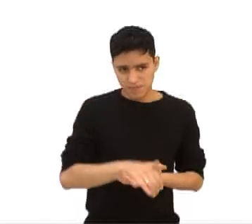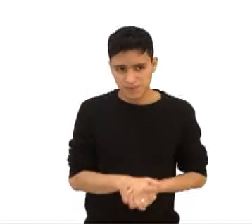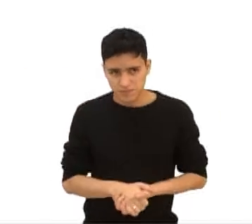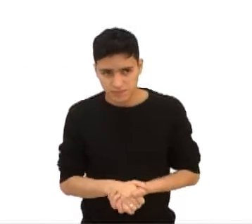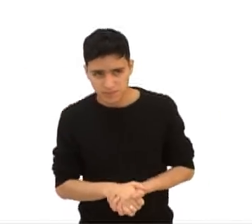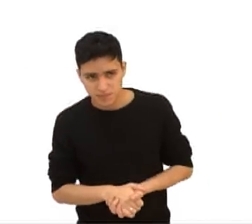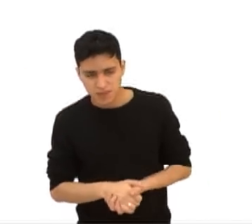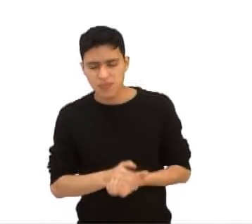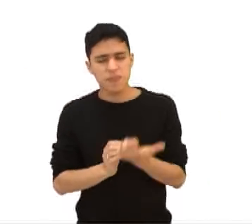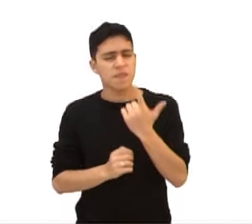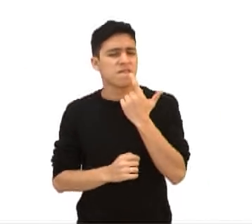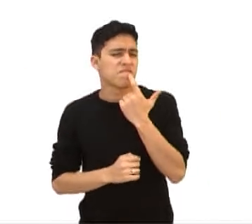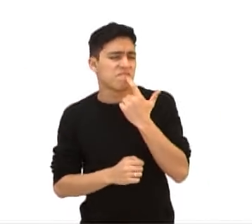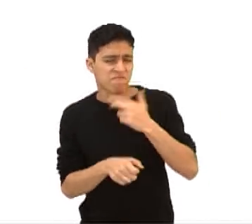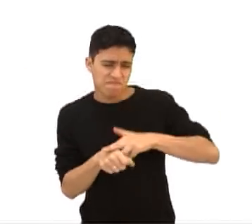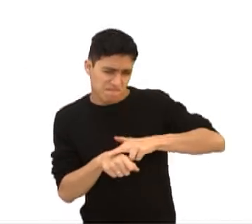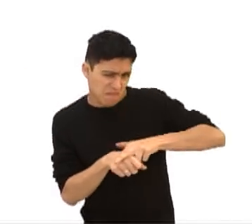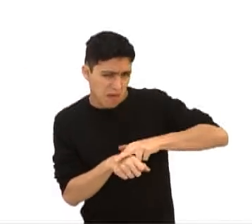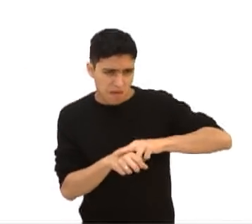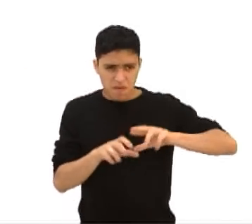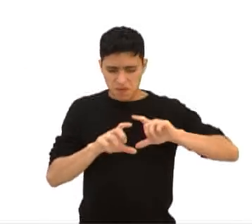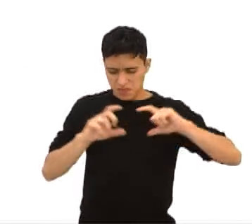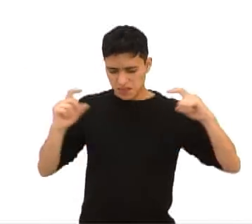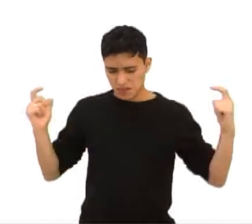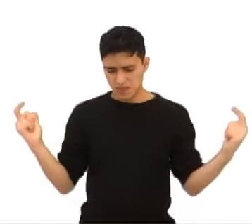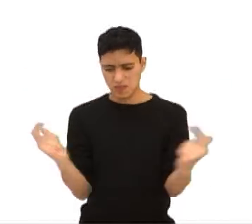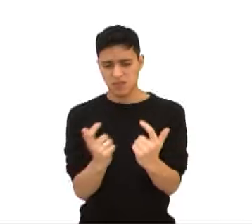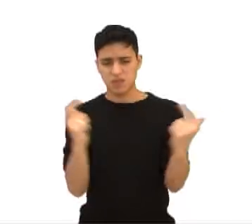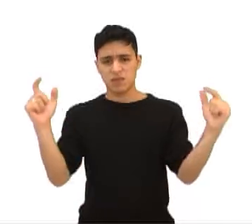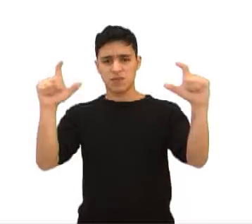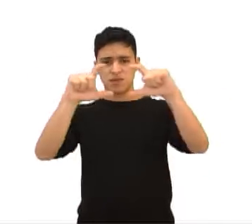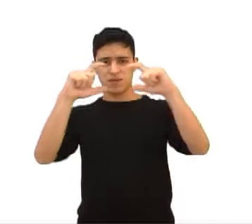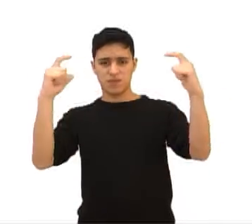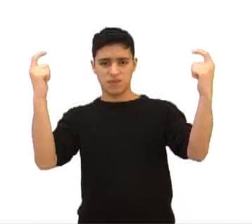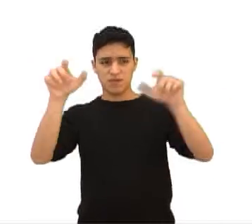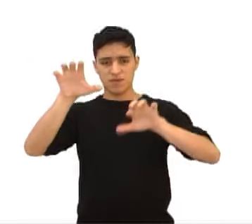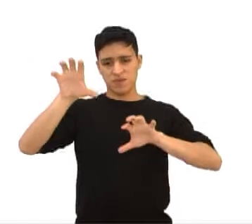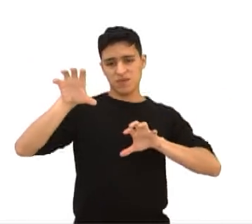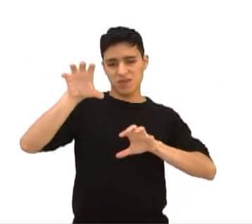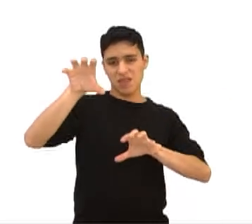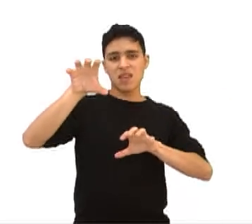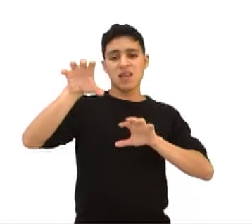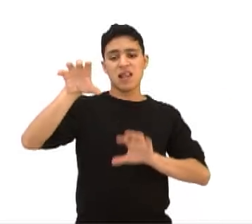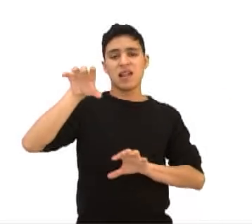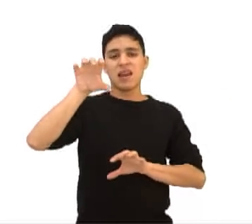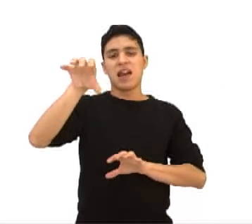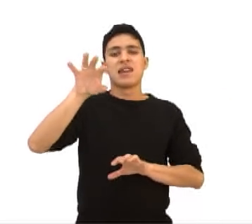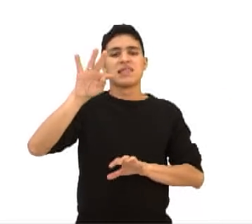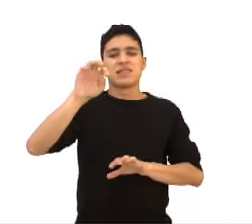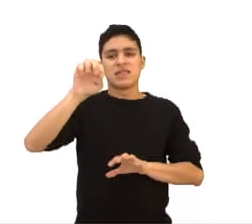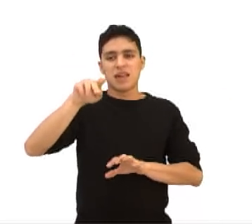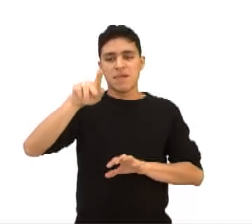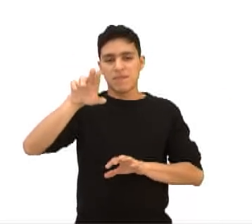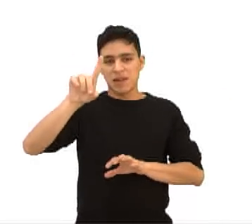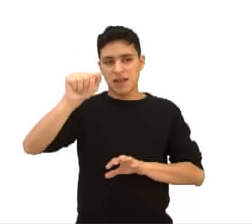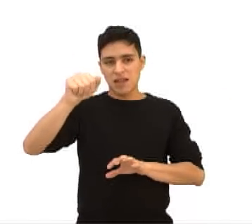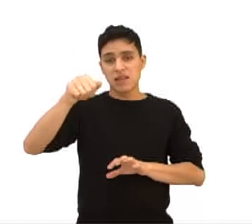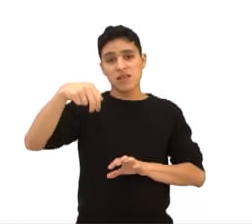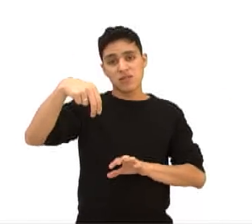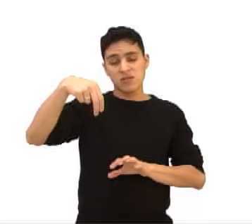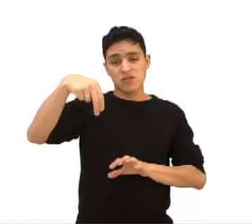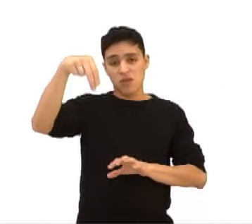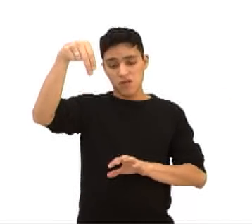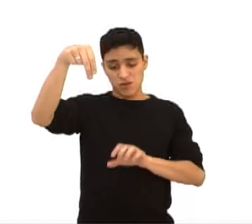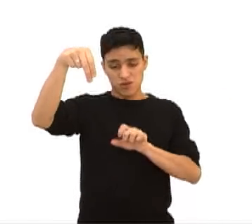tom de vermelho ou rosa, essa área que corresponde às áreas temperadas, temperada norte e